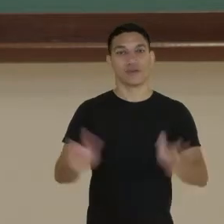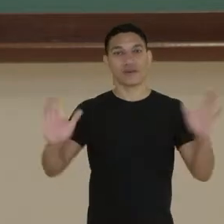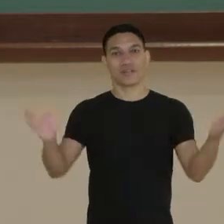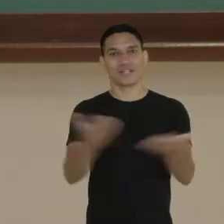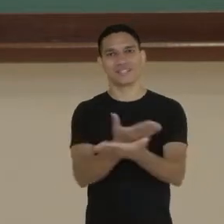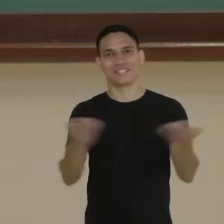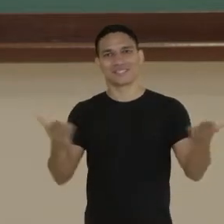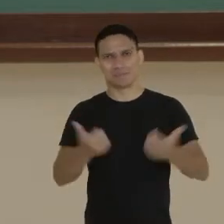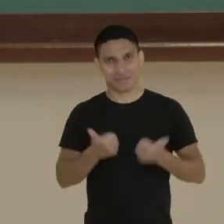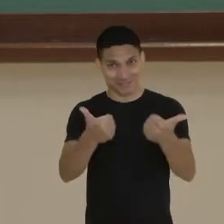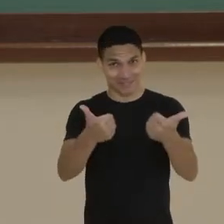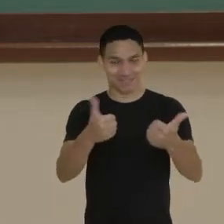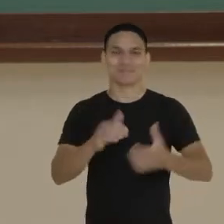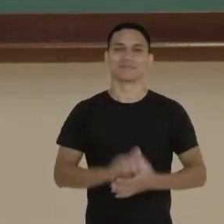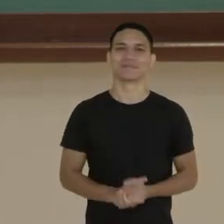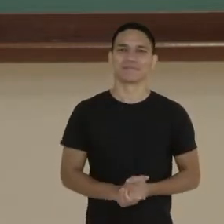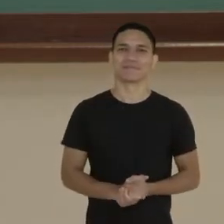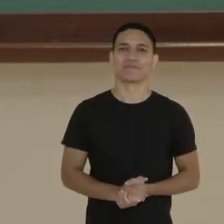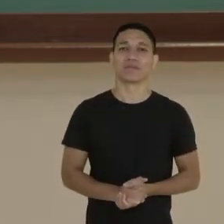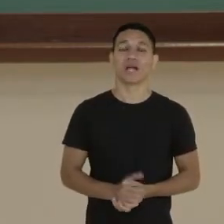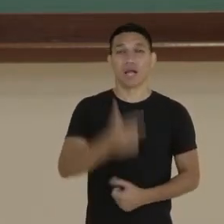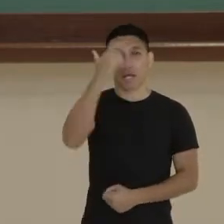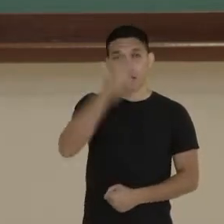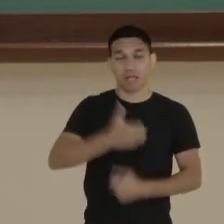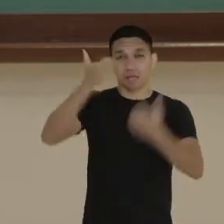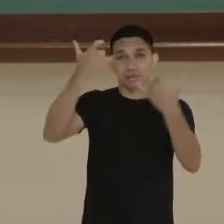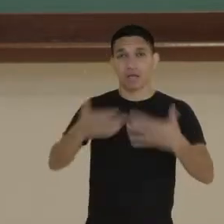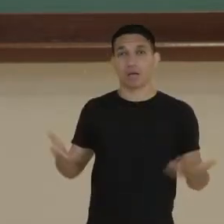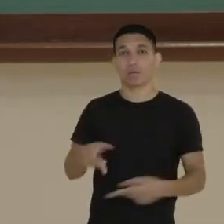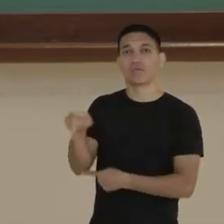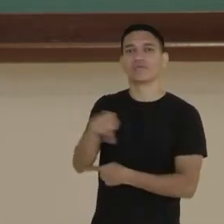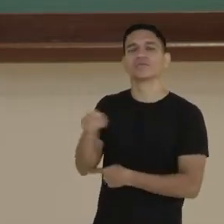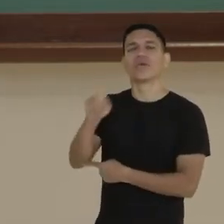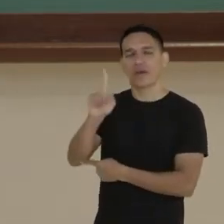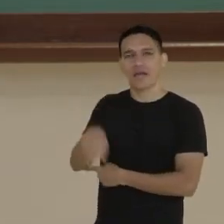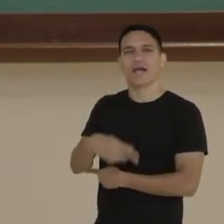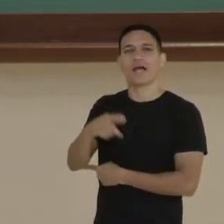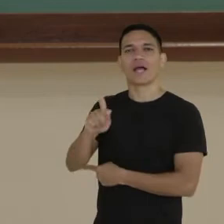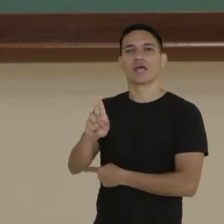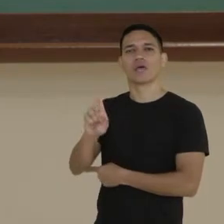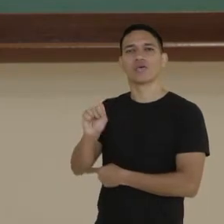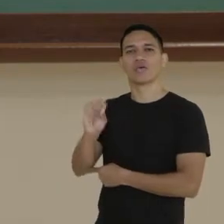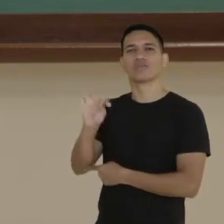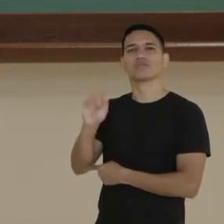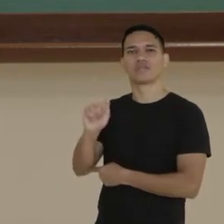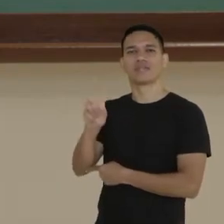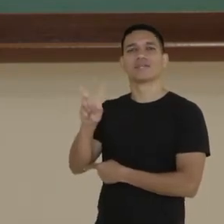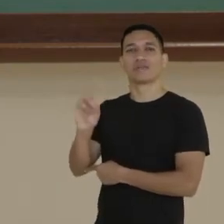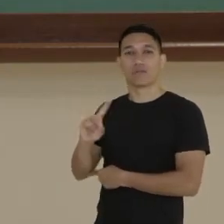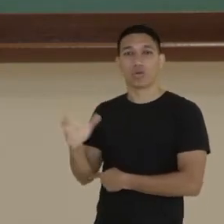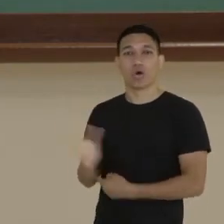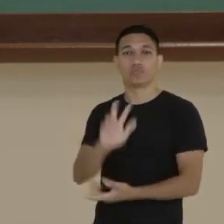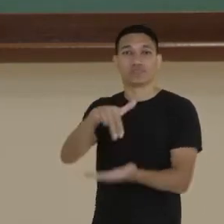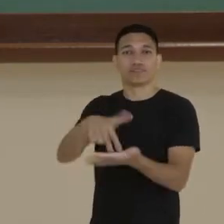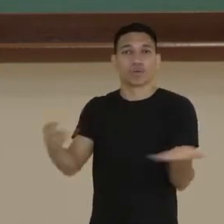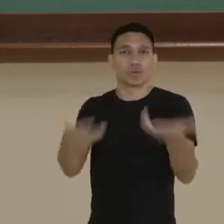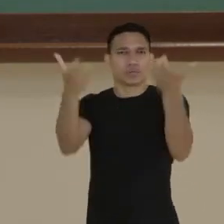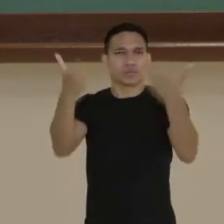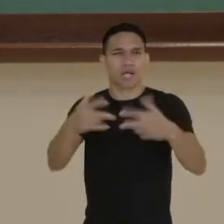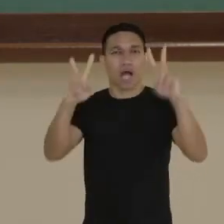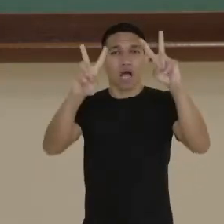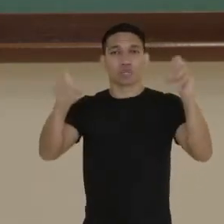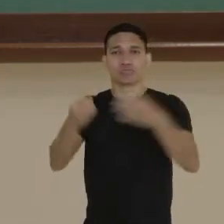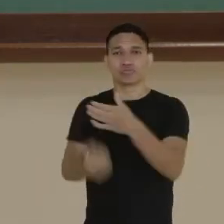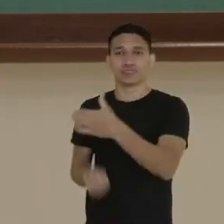Fala galerinha, tudo bem com vocês? Quem está falando aqui é o professor Gustavo Treveller e hoje nós vamos falar sobre matrizes